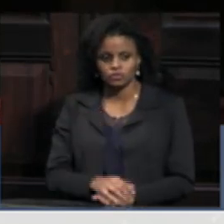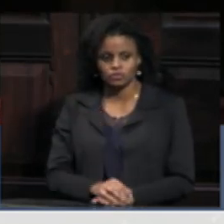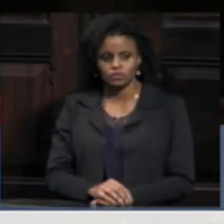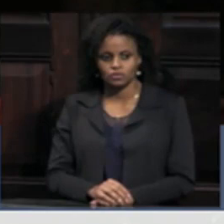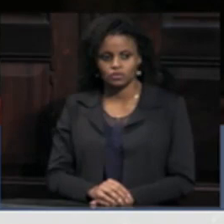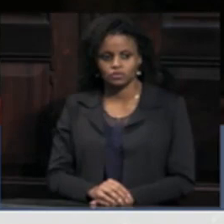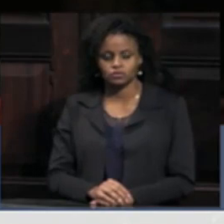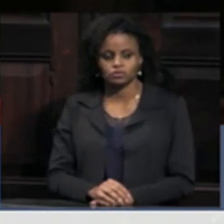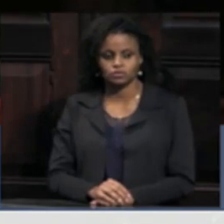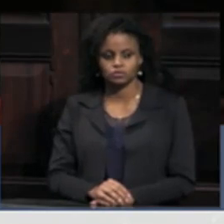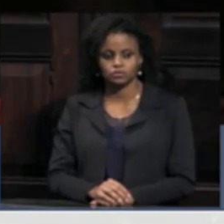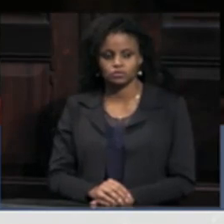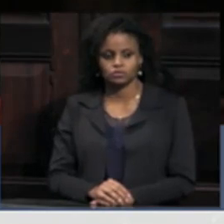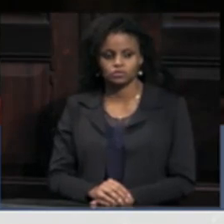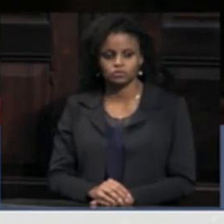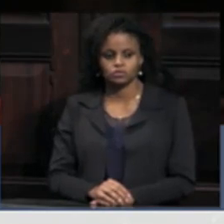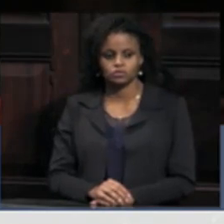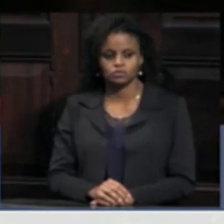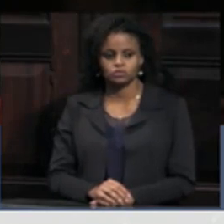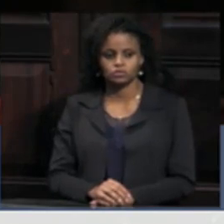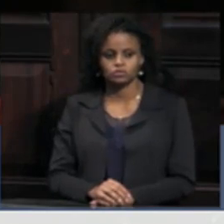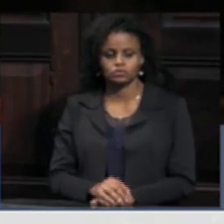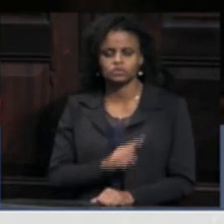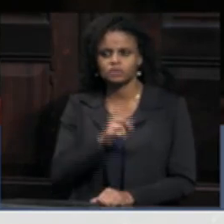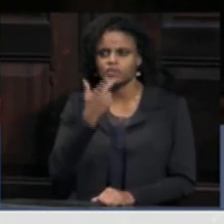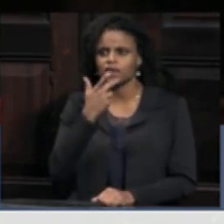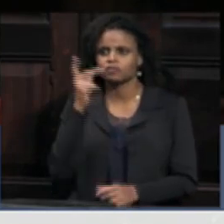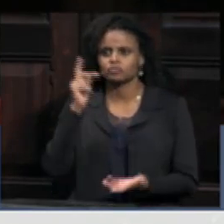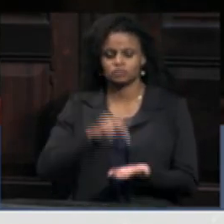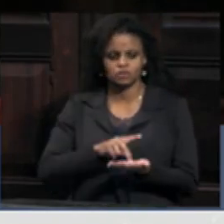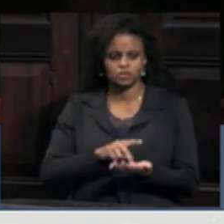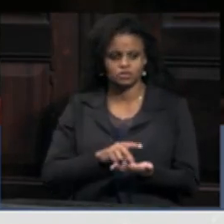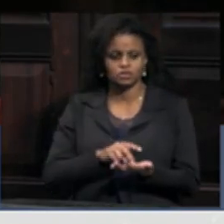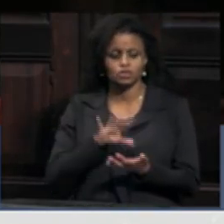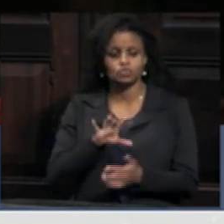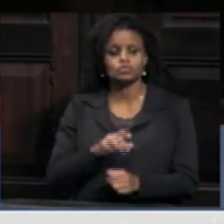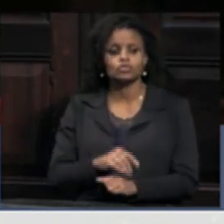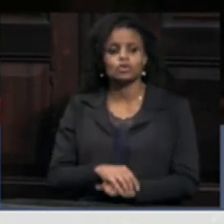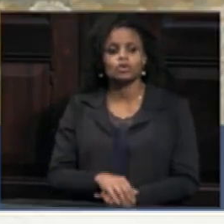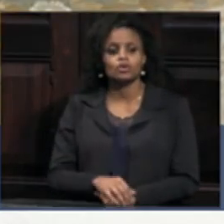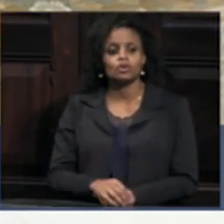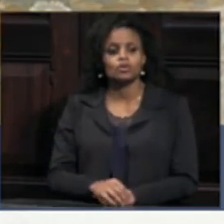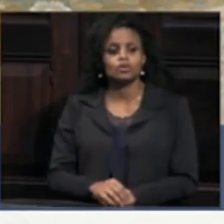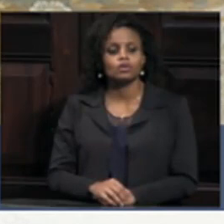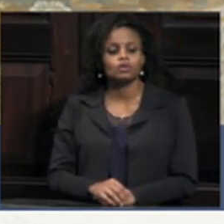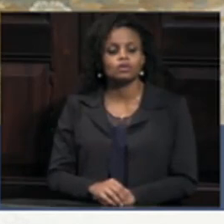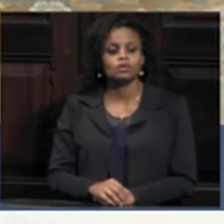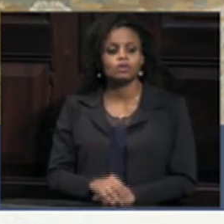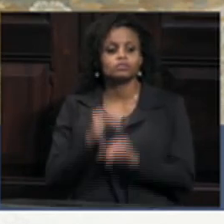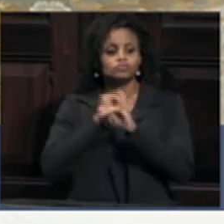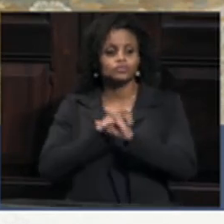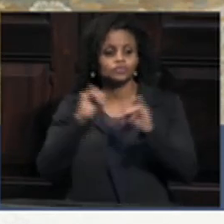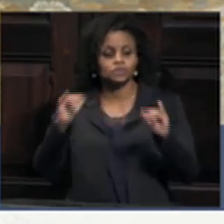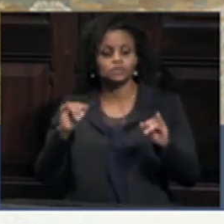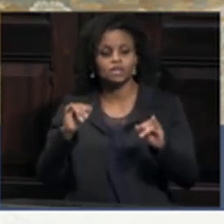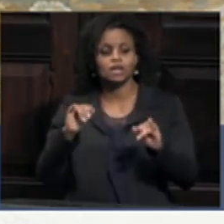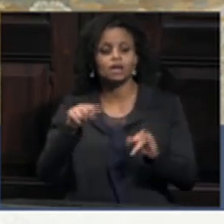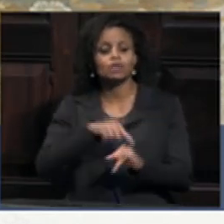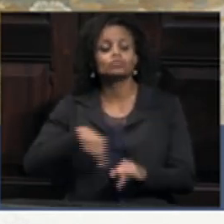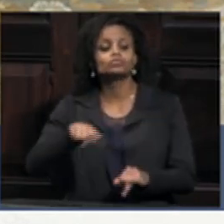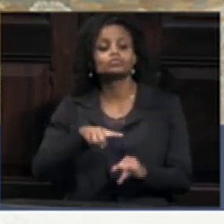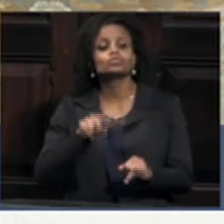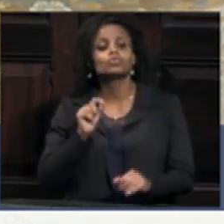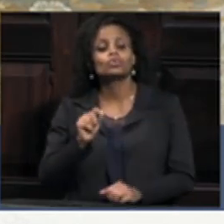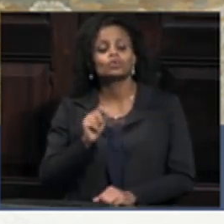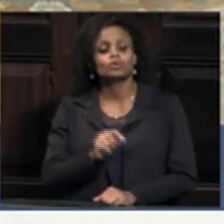exposição brilhante, retrata a verdade. Só queria agregar, informar para os que ainda estão aqui,